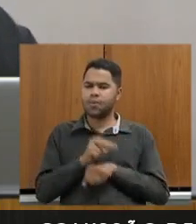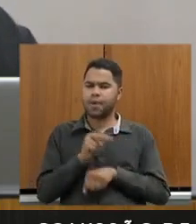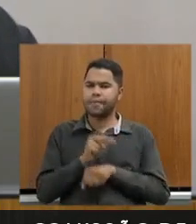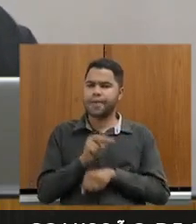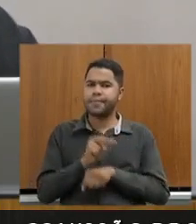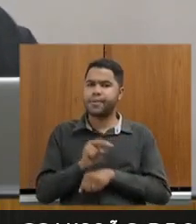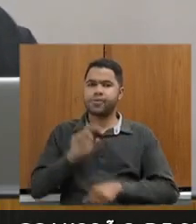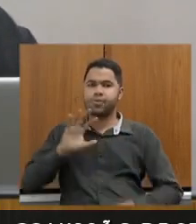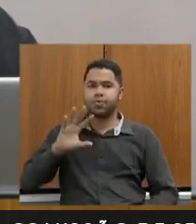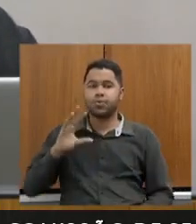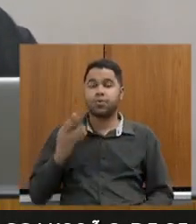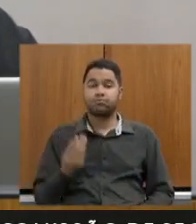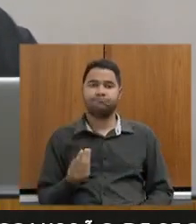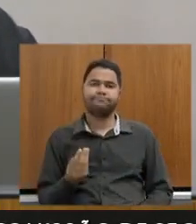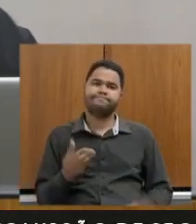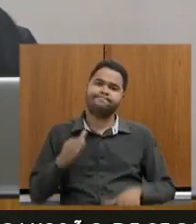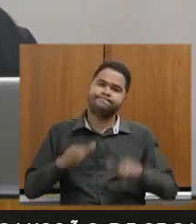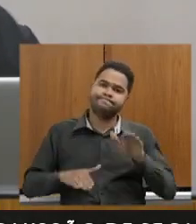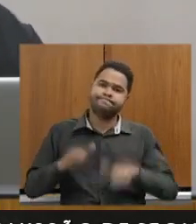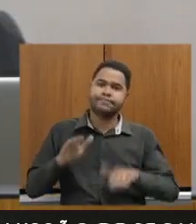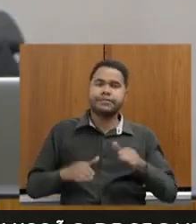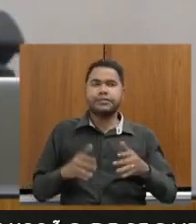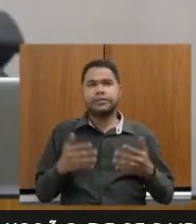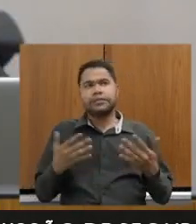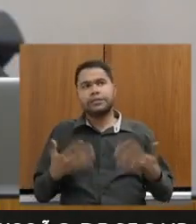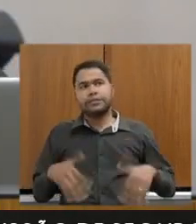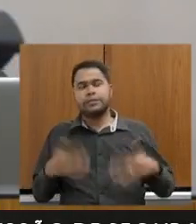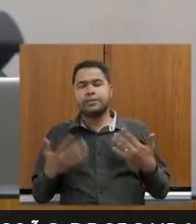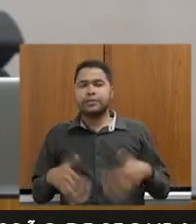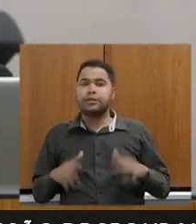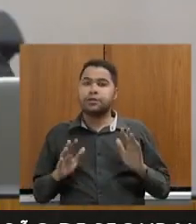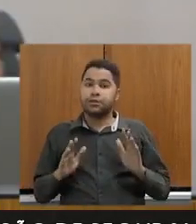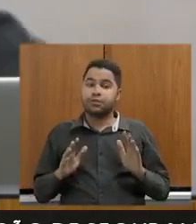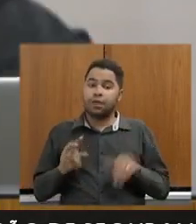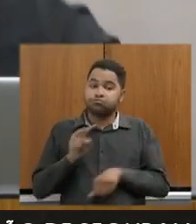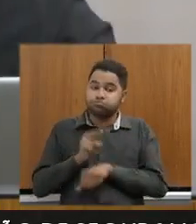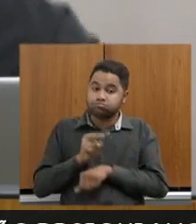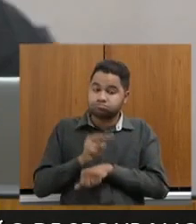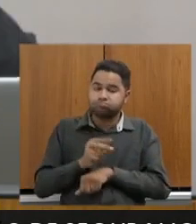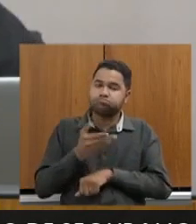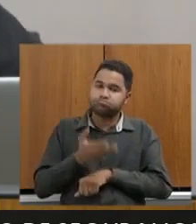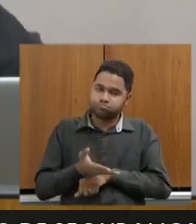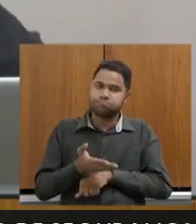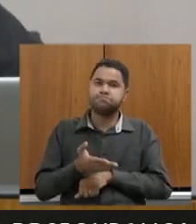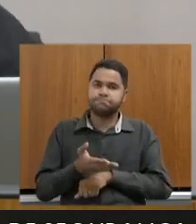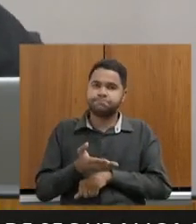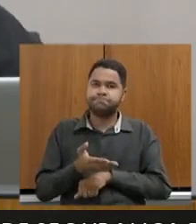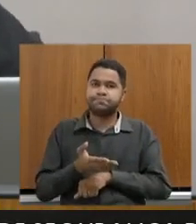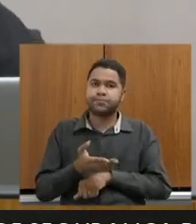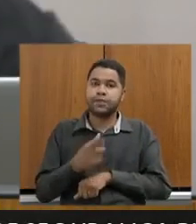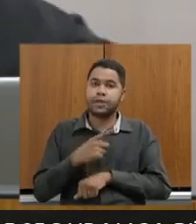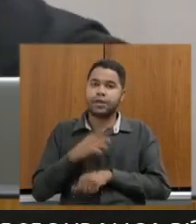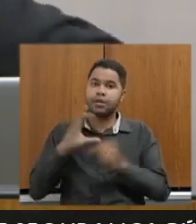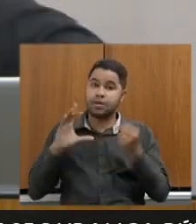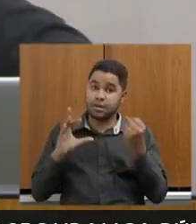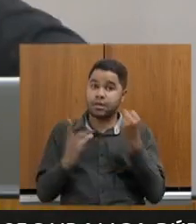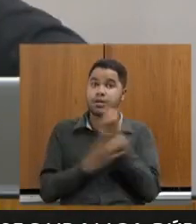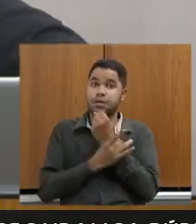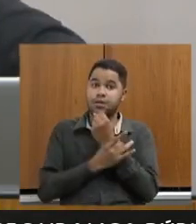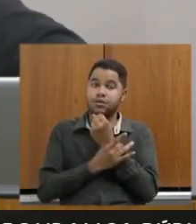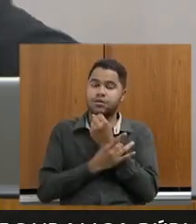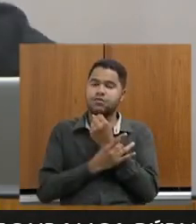pela integridade por mais que a gente Pomar e monstruoso que ele seja enquanto está custodiado ele tem essa garantia